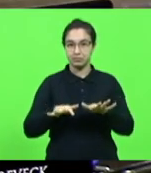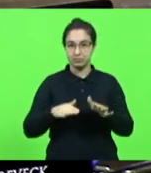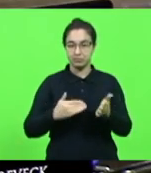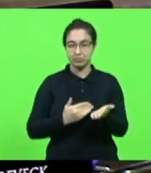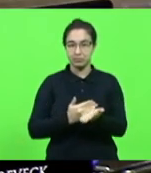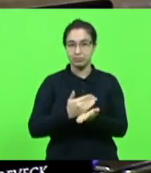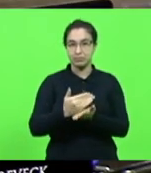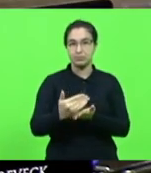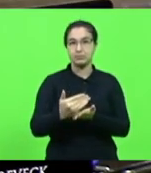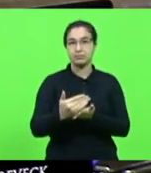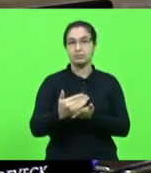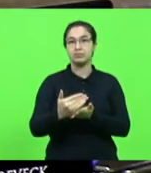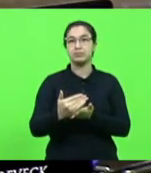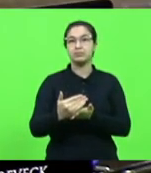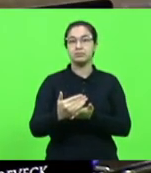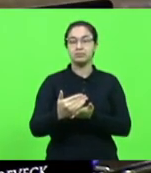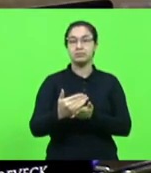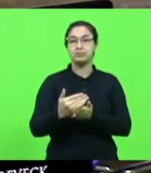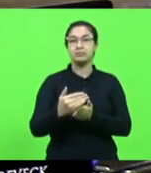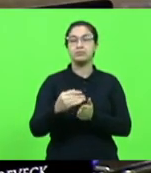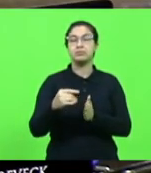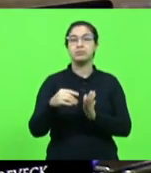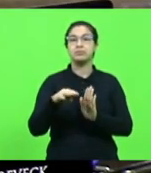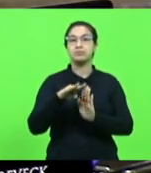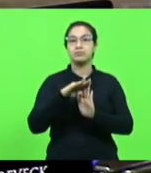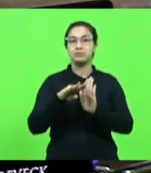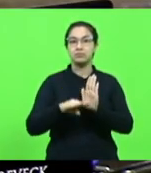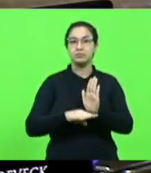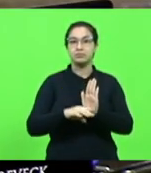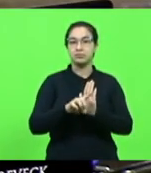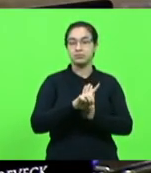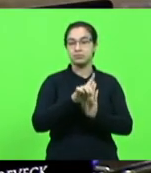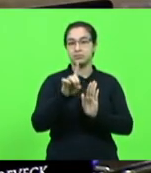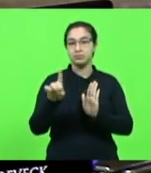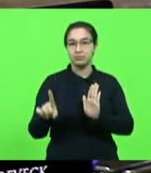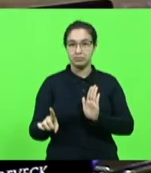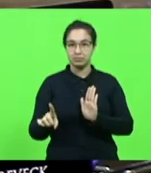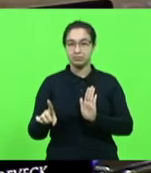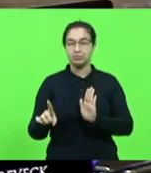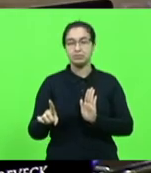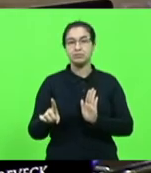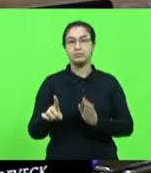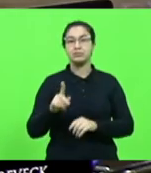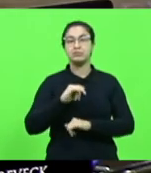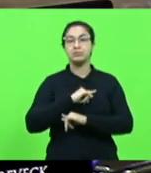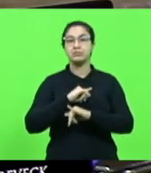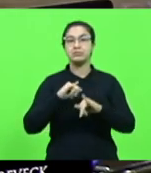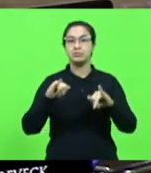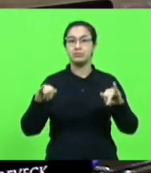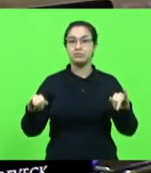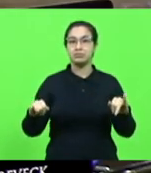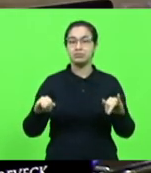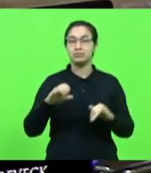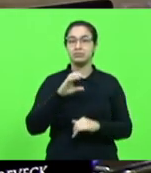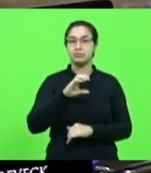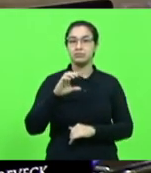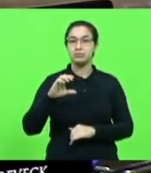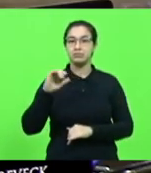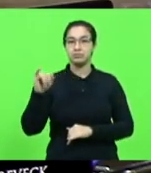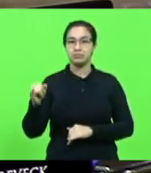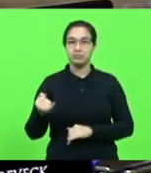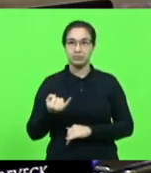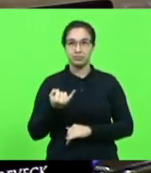horário, no próximo horário. Ordem do dia. O senhor presidente comunicou que a Comissão de Constituição e